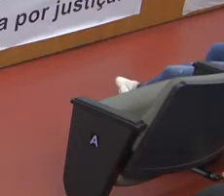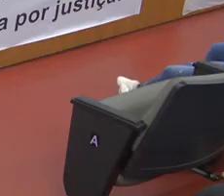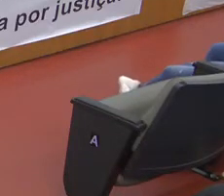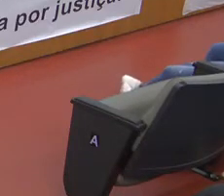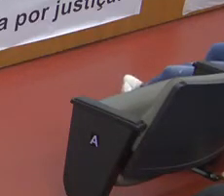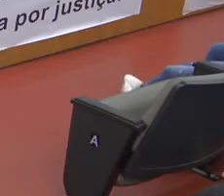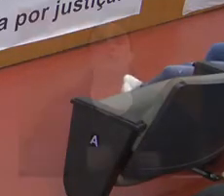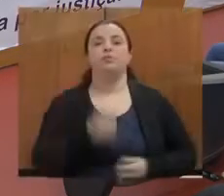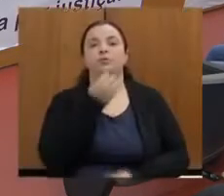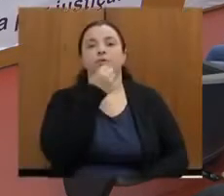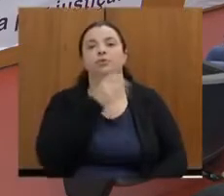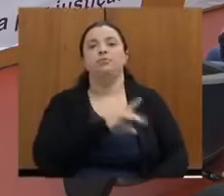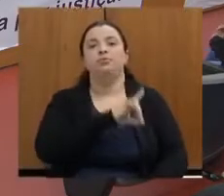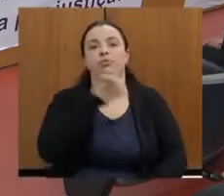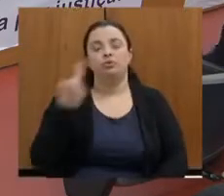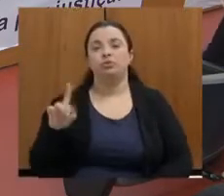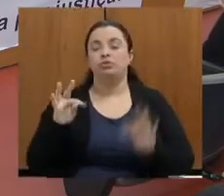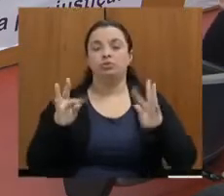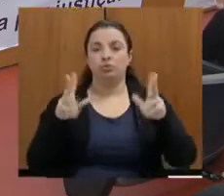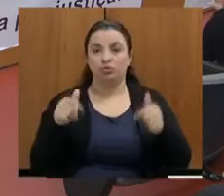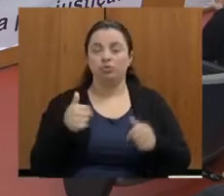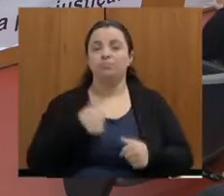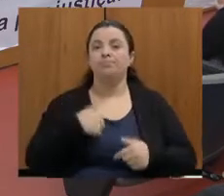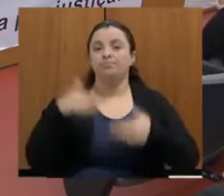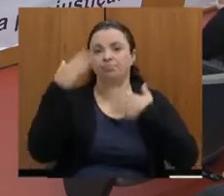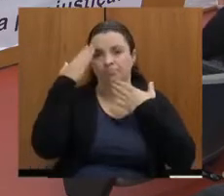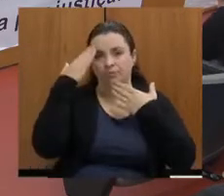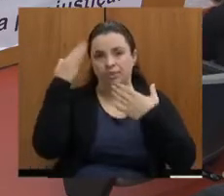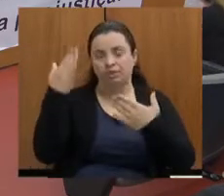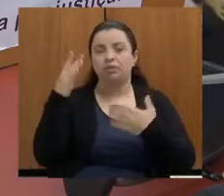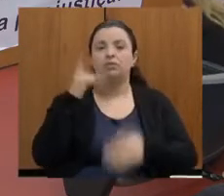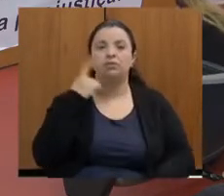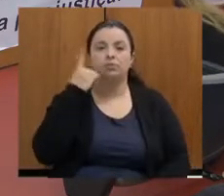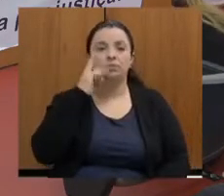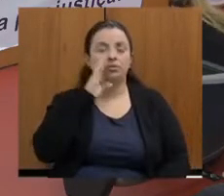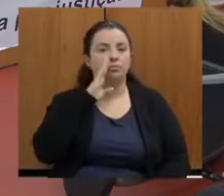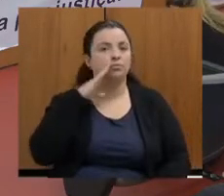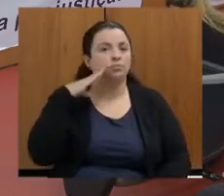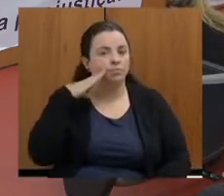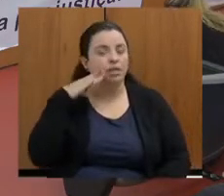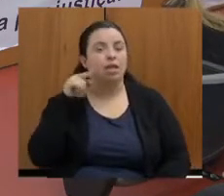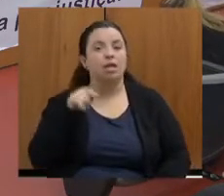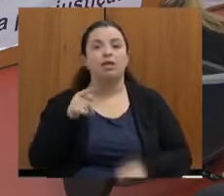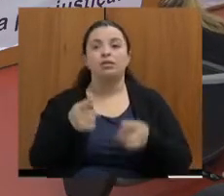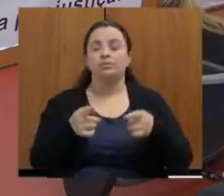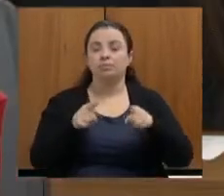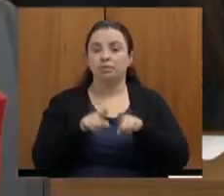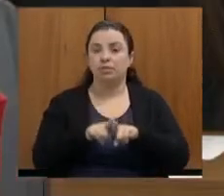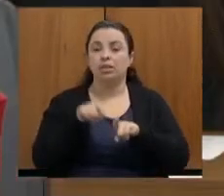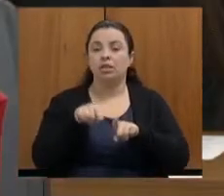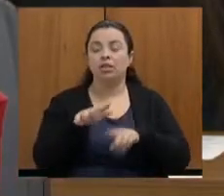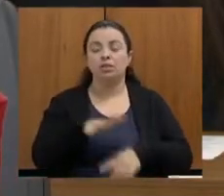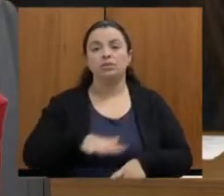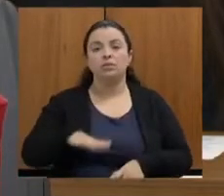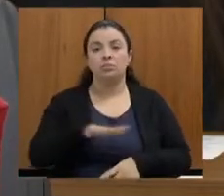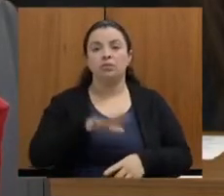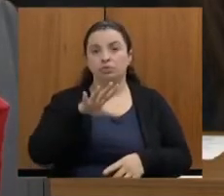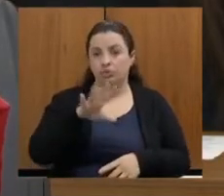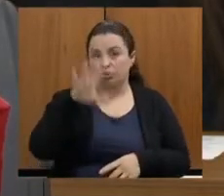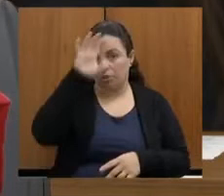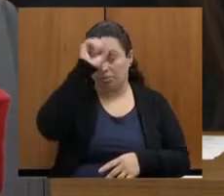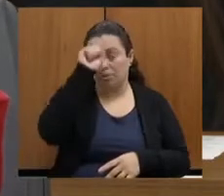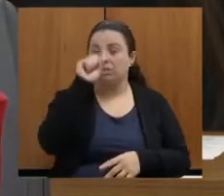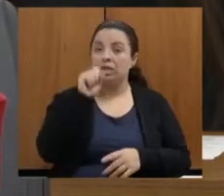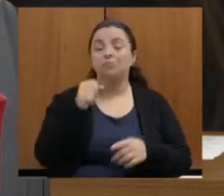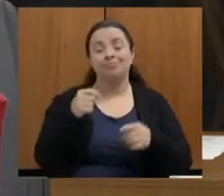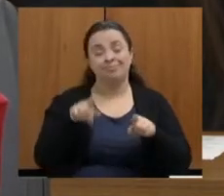deputada Beatriz Cerqueira essa parceria e esse espaço de ensinamento né